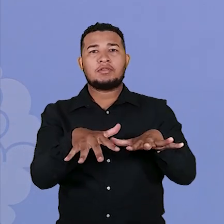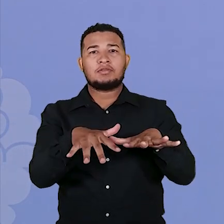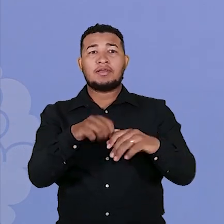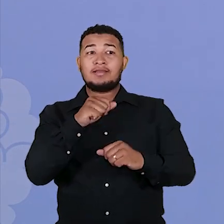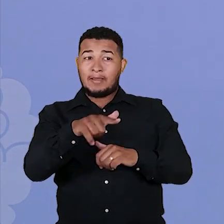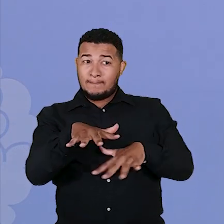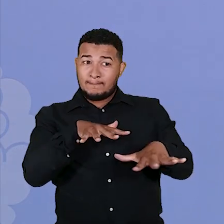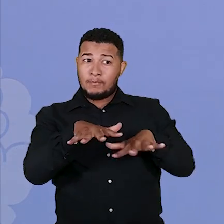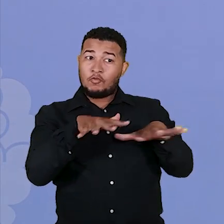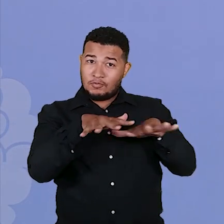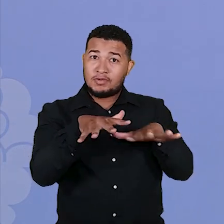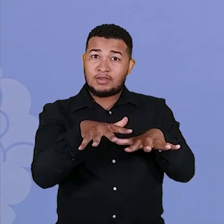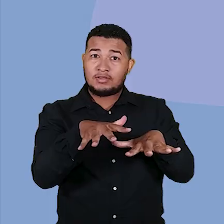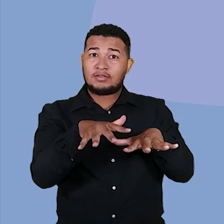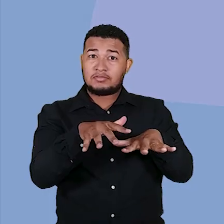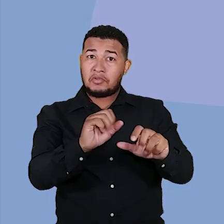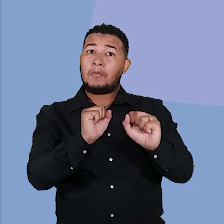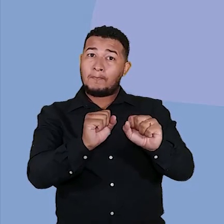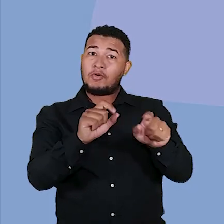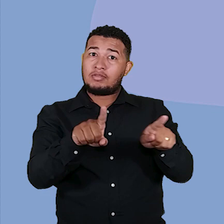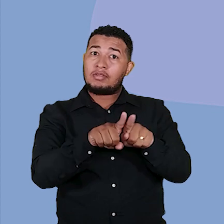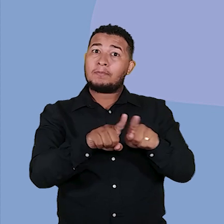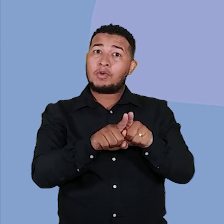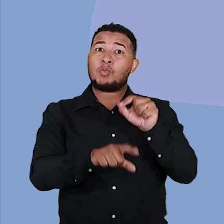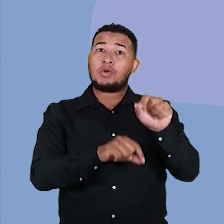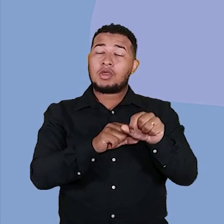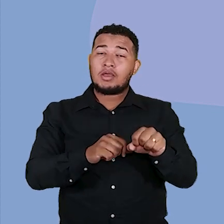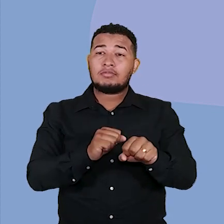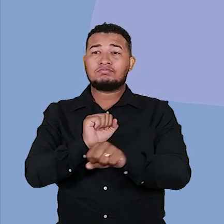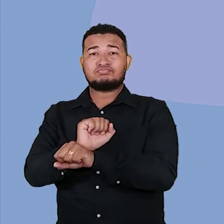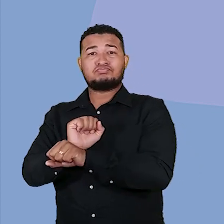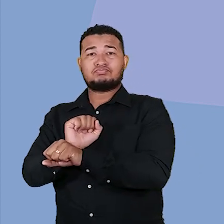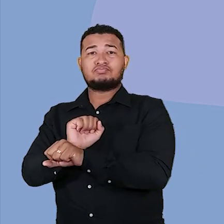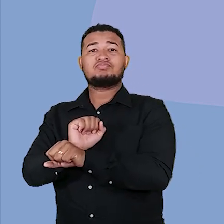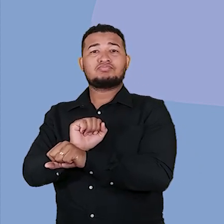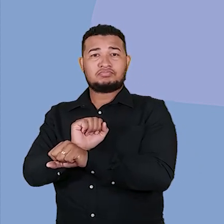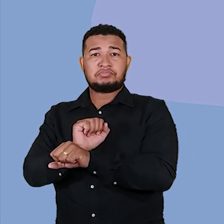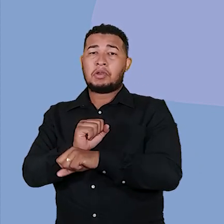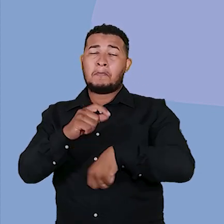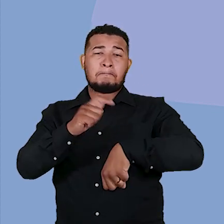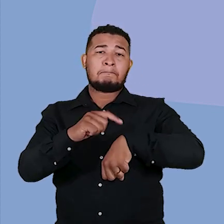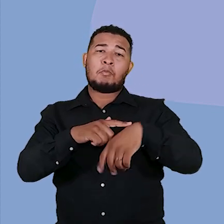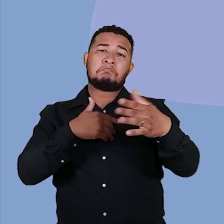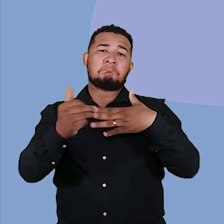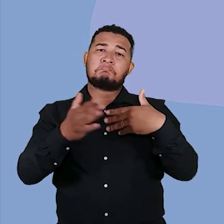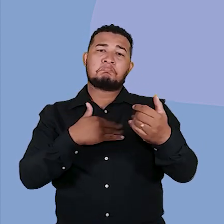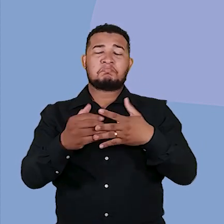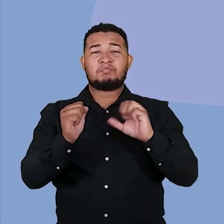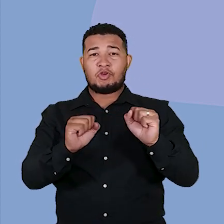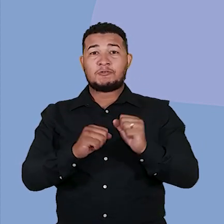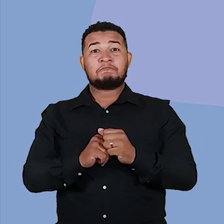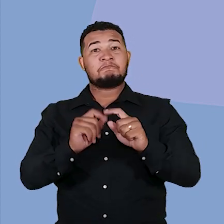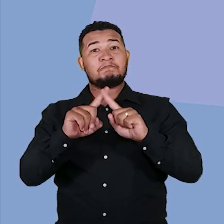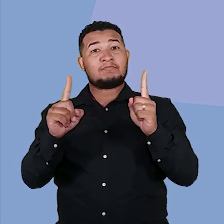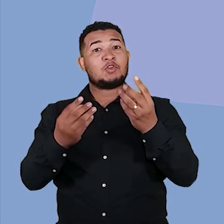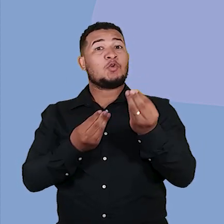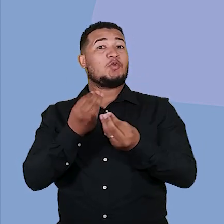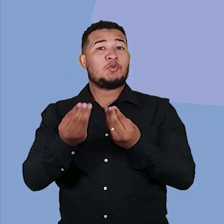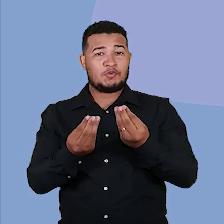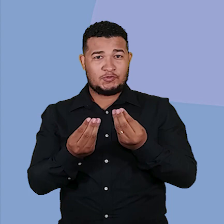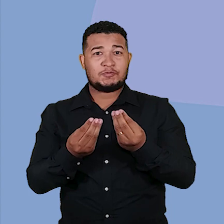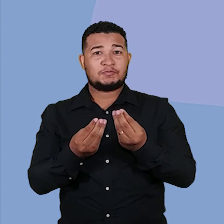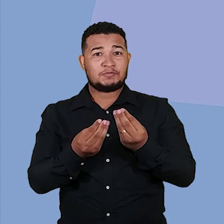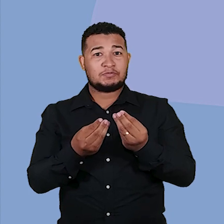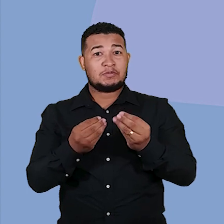e o corpo que está em repinho corpo está em movimento ele pode entrar em repouso a qualquer momento mas